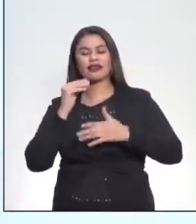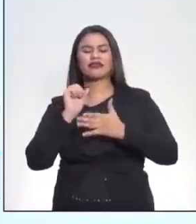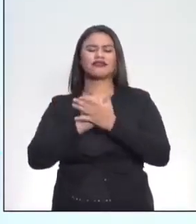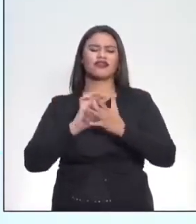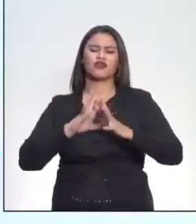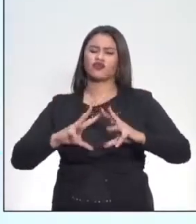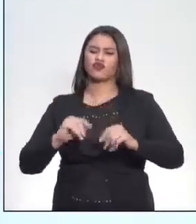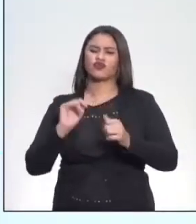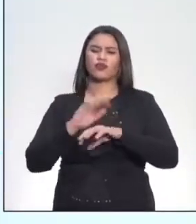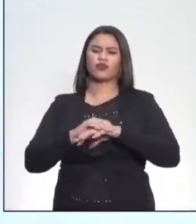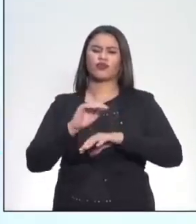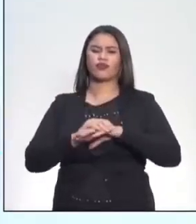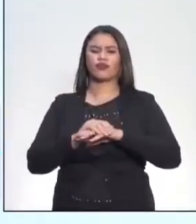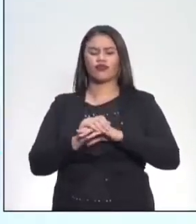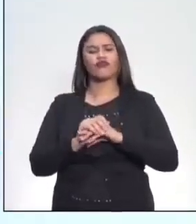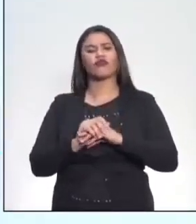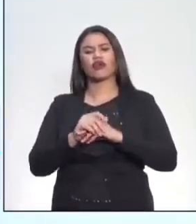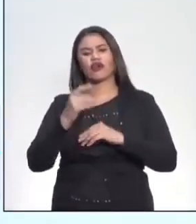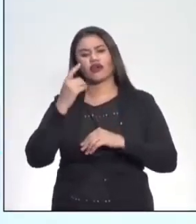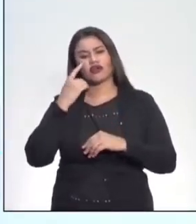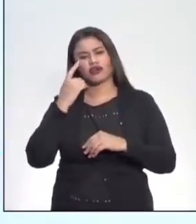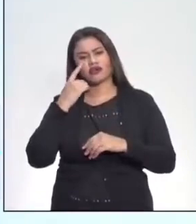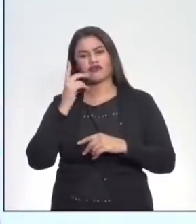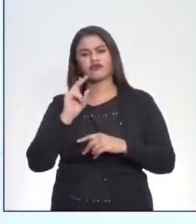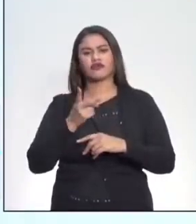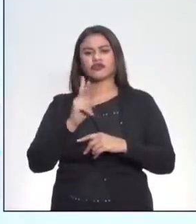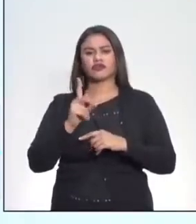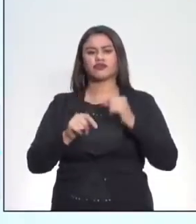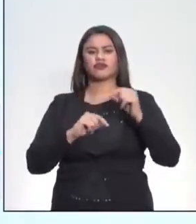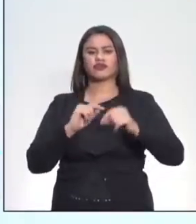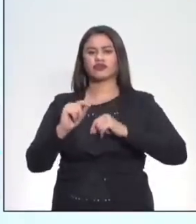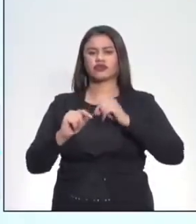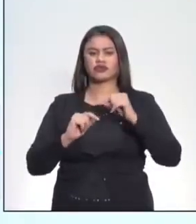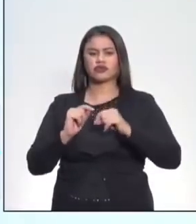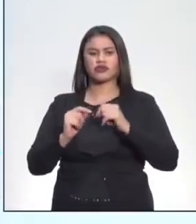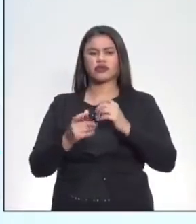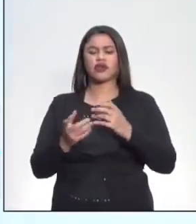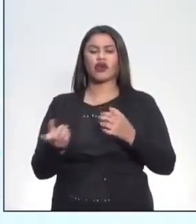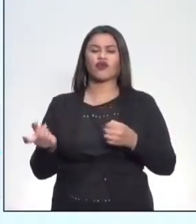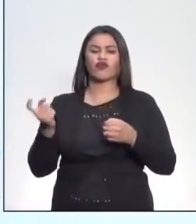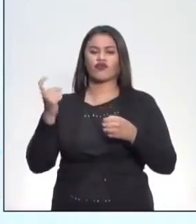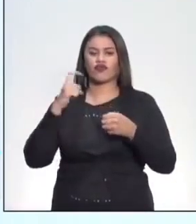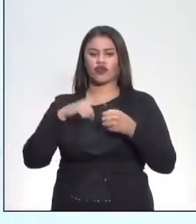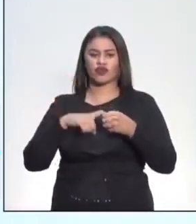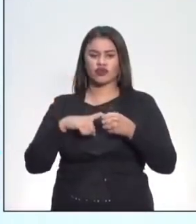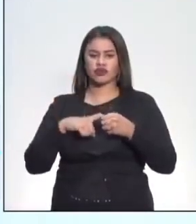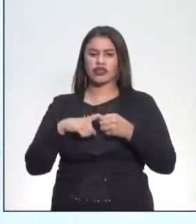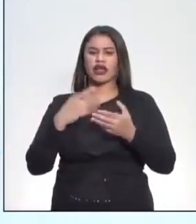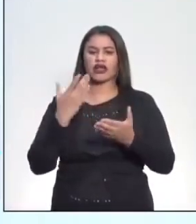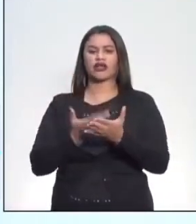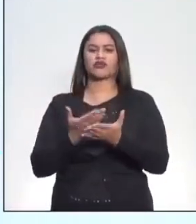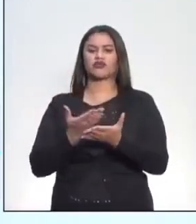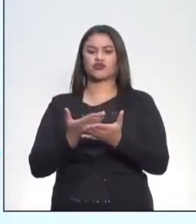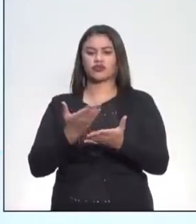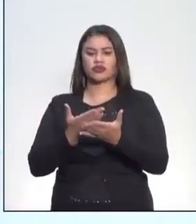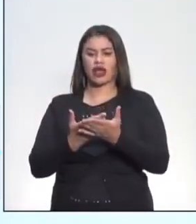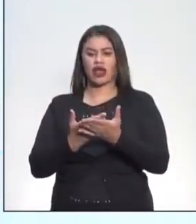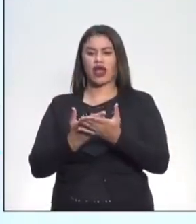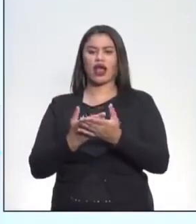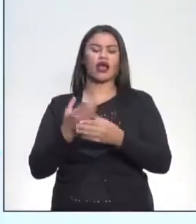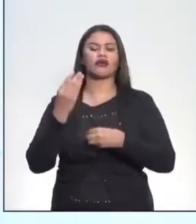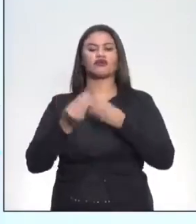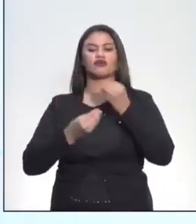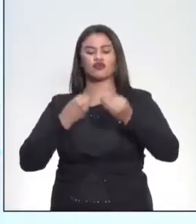atividades, como a gente sempre vem reiterando aqui para vocês, quando vocês voltarem, né, às aulas presenciais, vocês podem